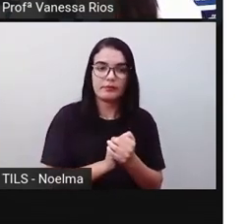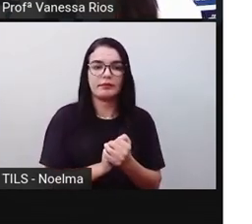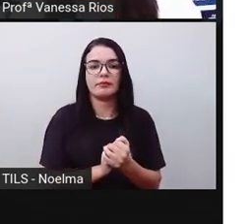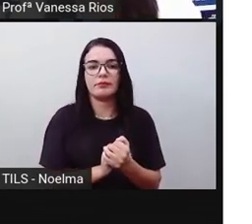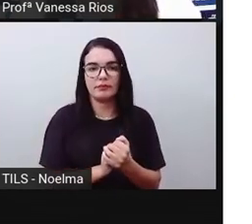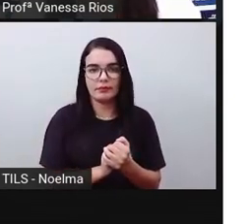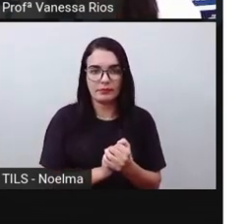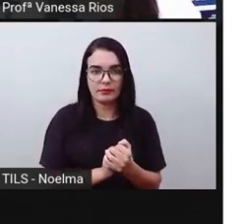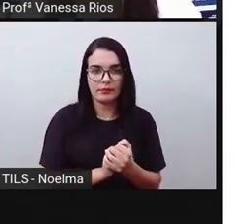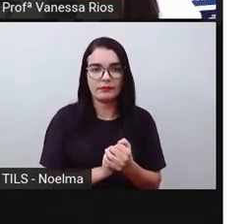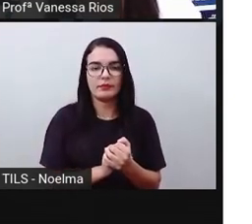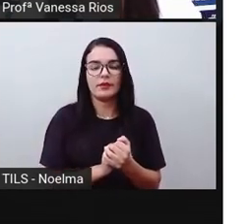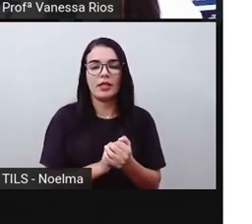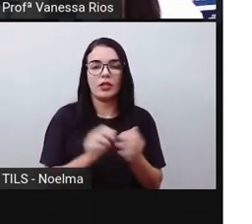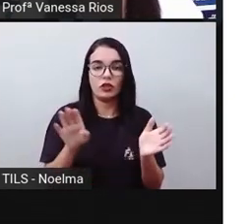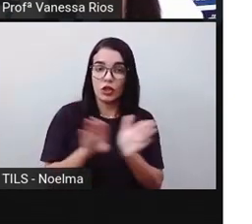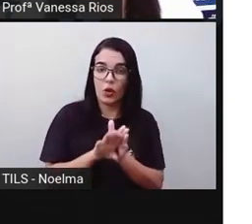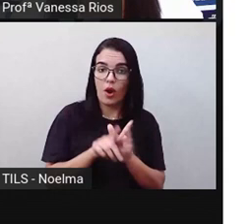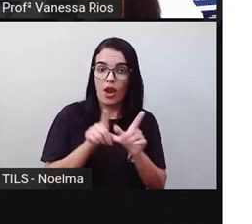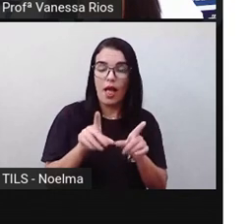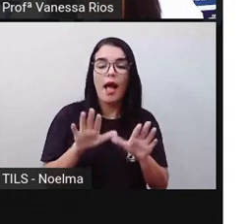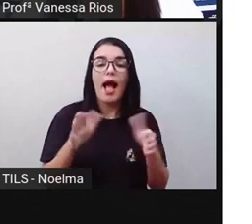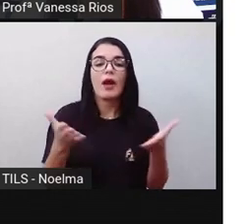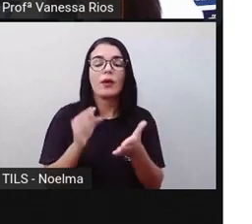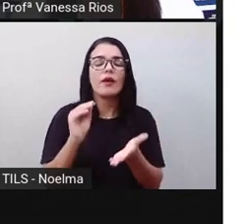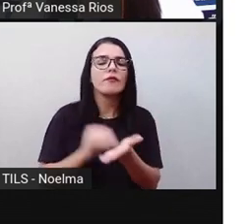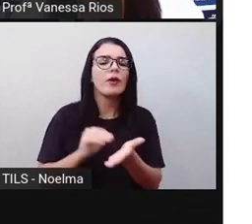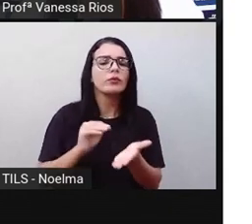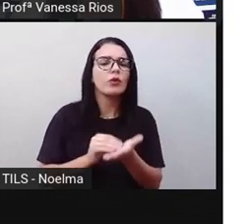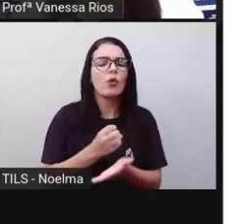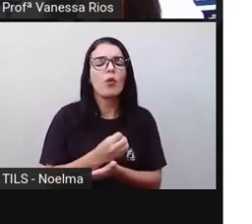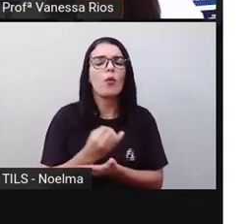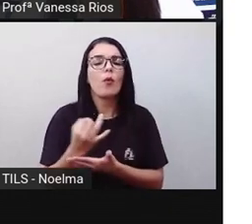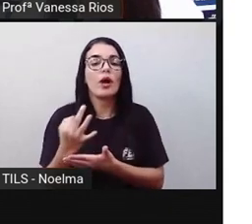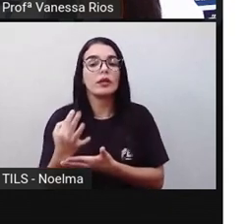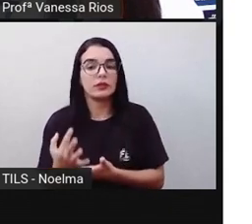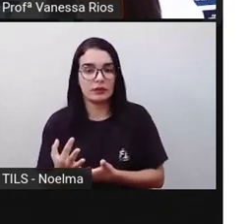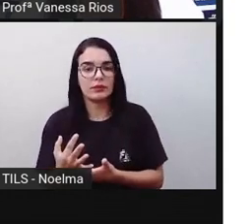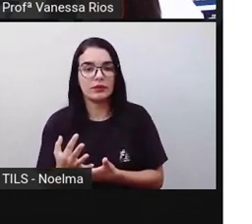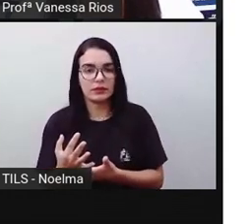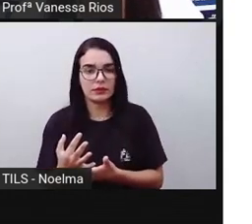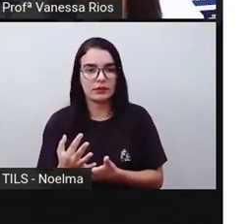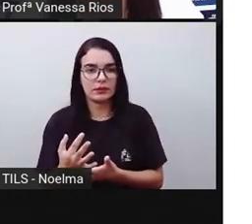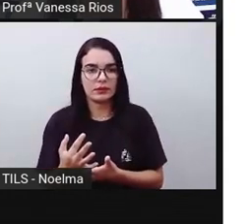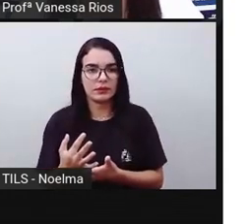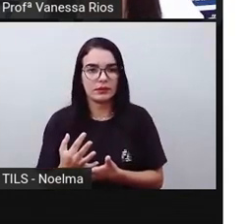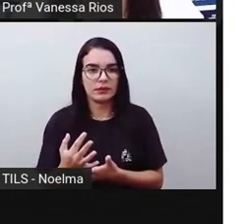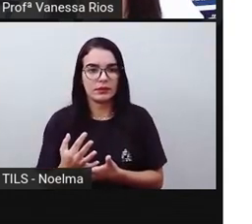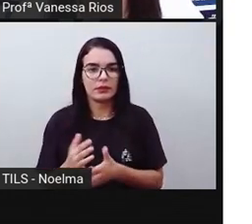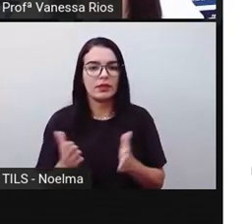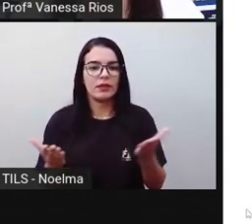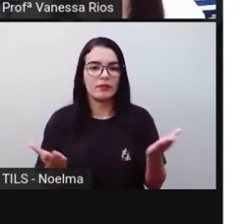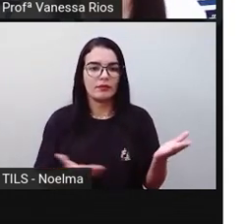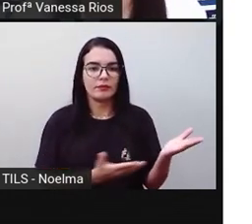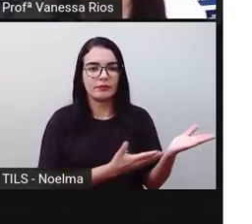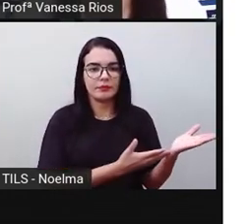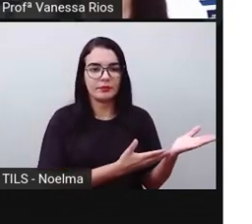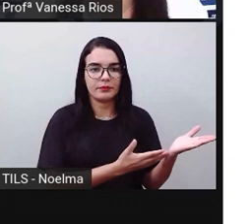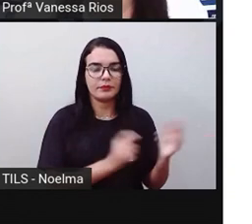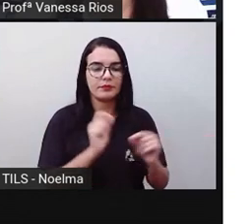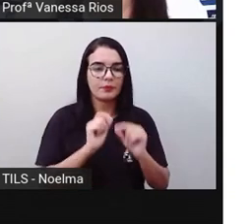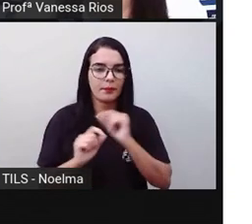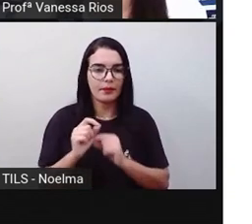que compareceram. E a pergunta é os candidatos que faltaram. Então, eu preciso